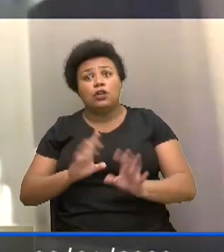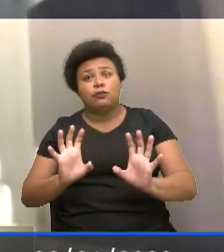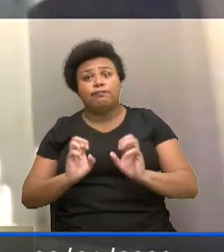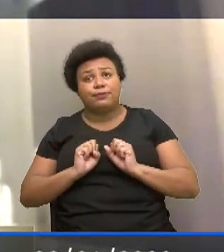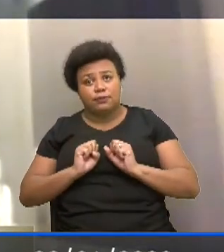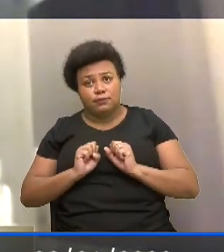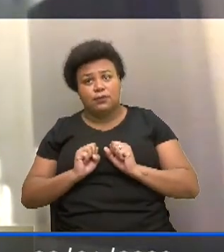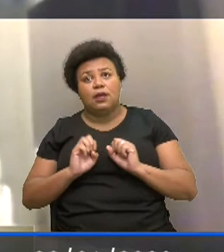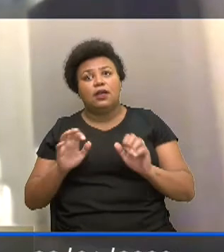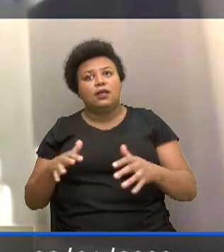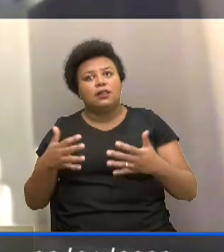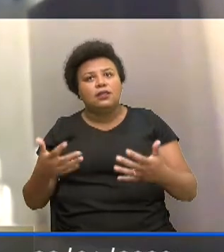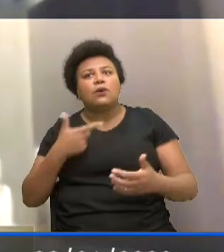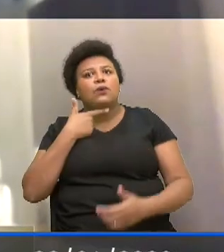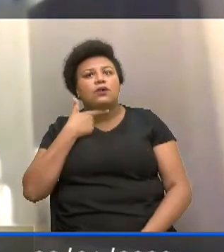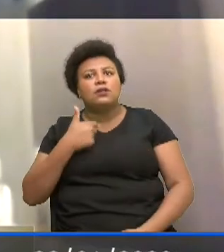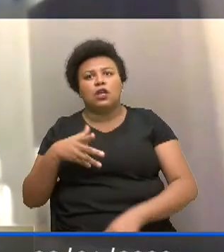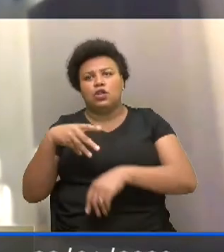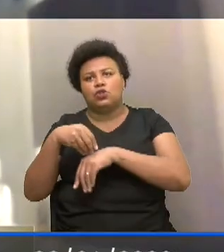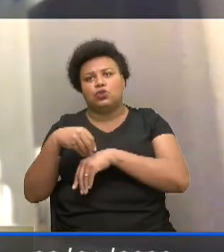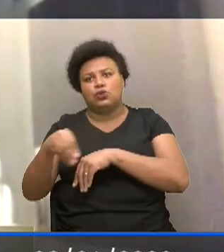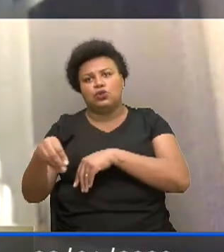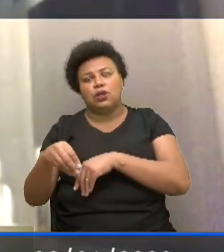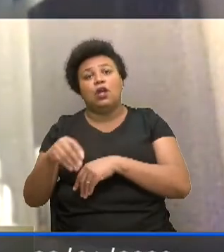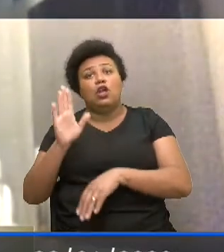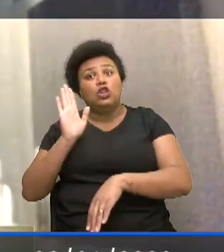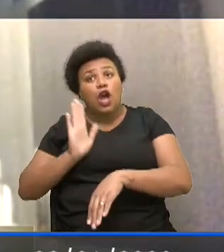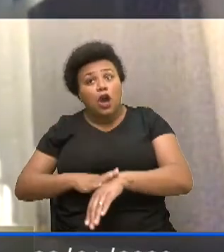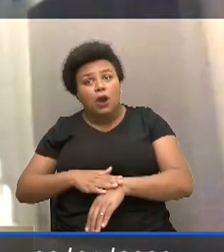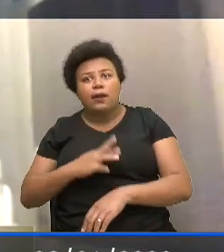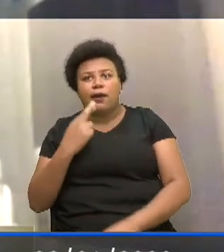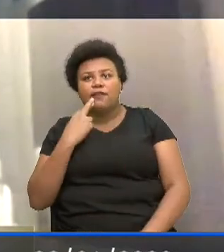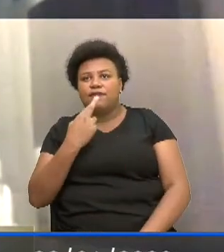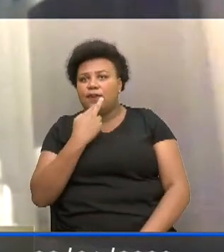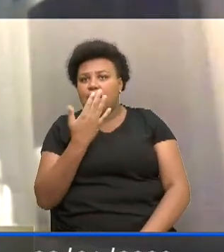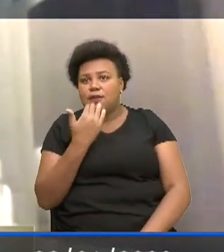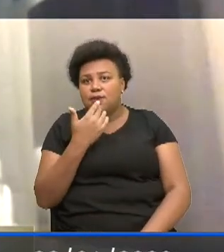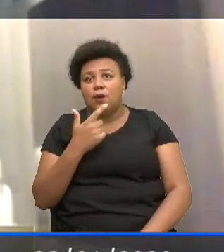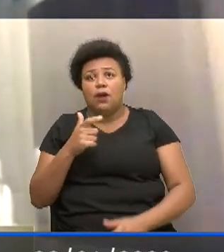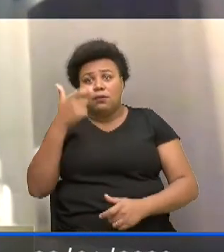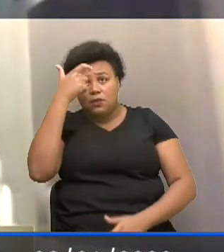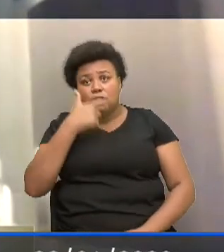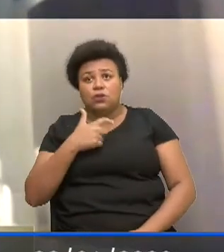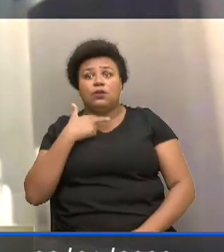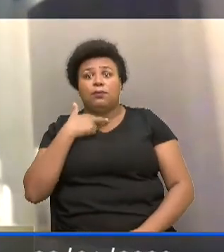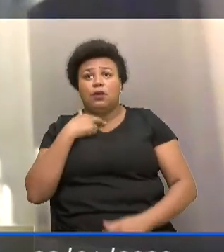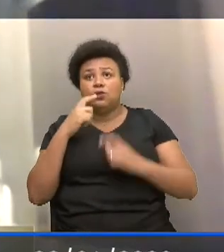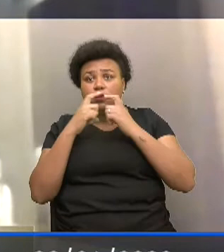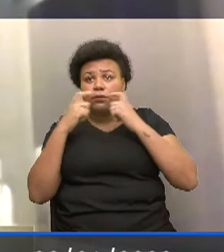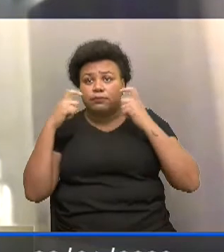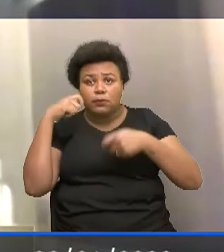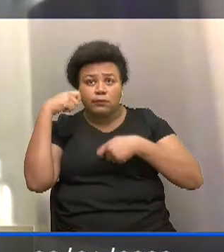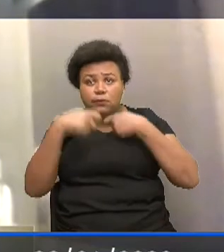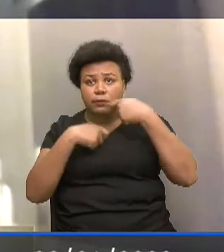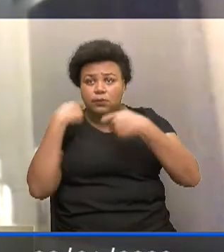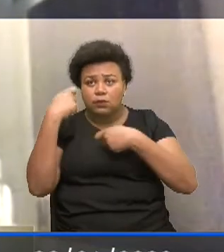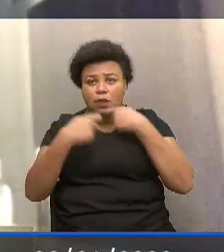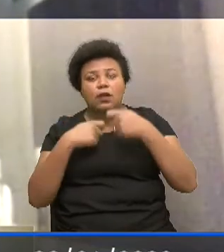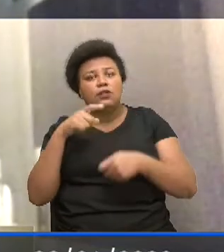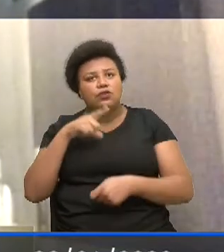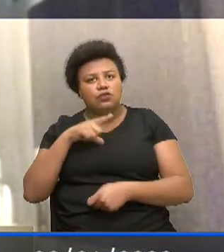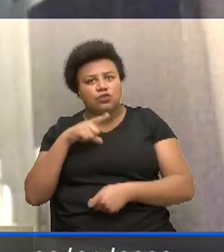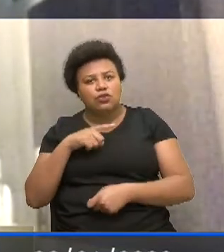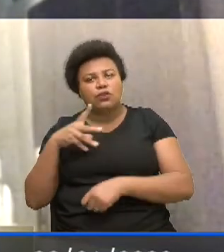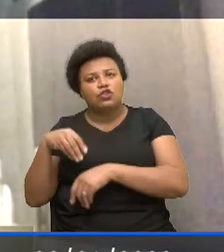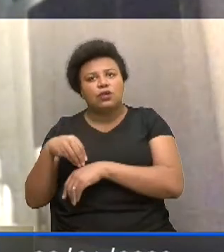contaminação. Então, gostaríamos de sugerir para que no momento da refeição, em que o trabalhador não pode usar máscara porque está se alimentando, tivesse, então,